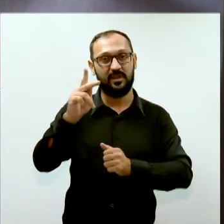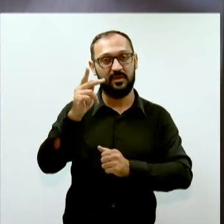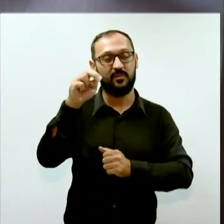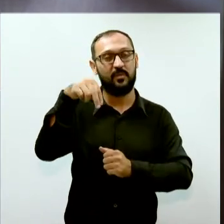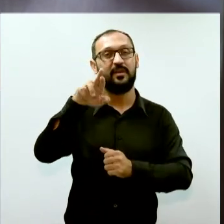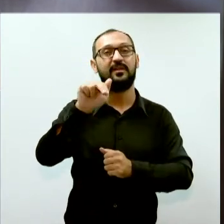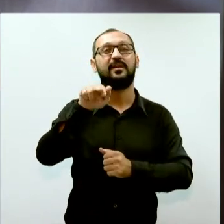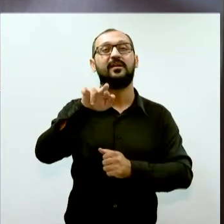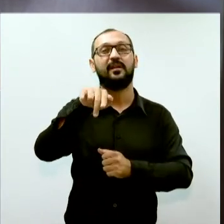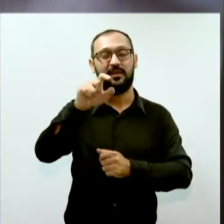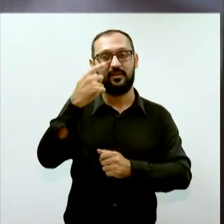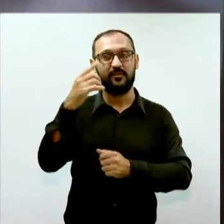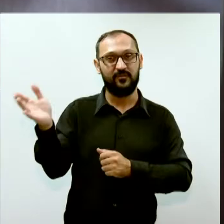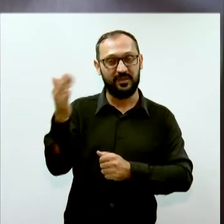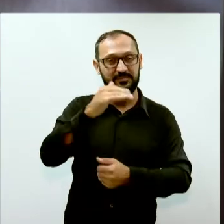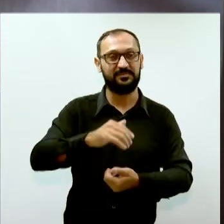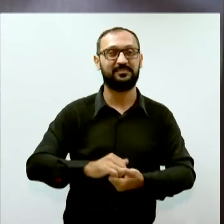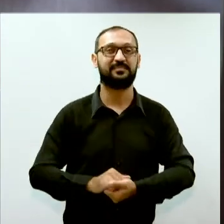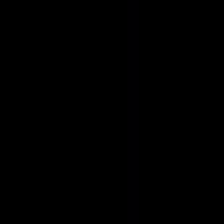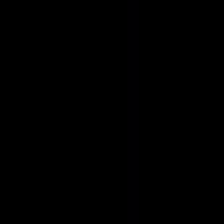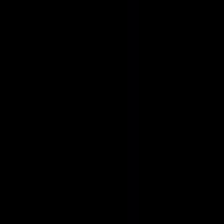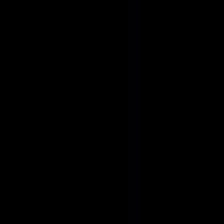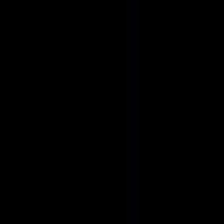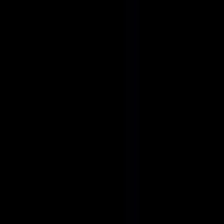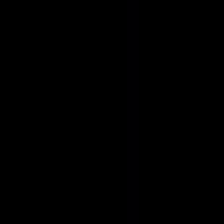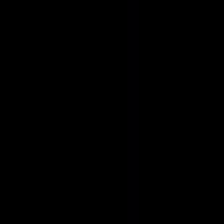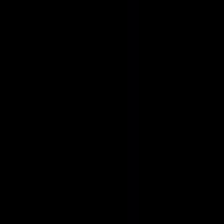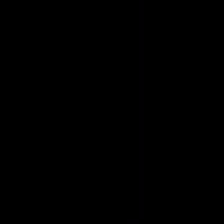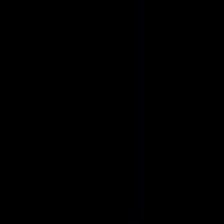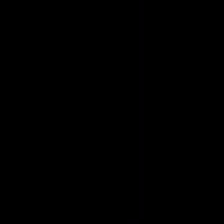com o Henrique também. Roda a vinheta.